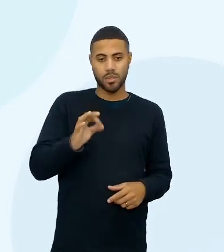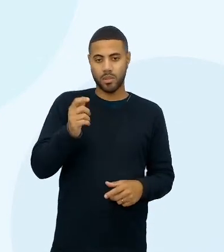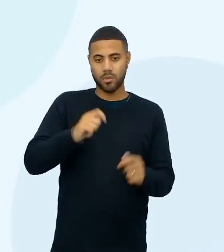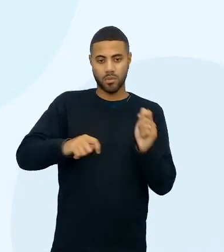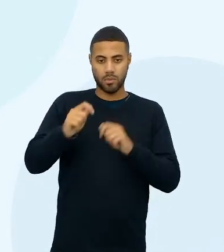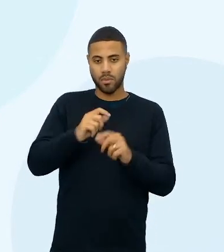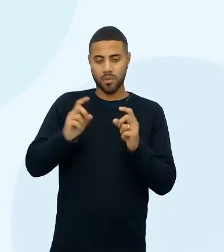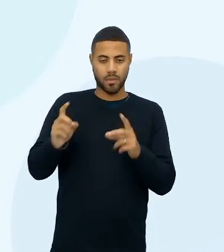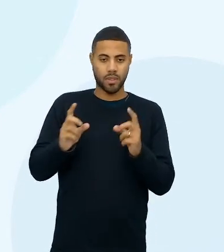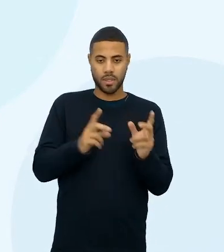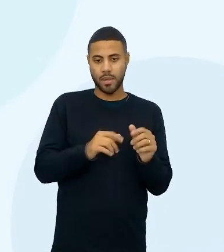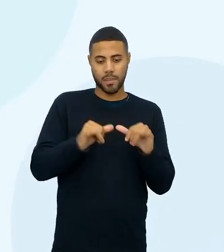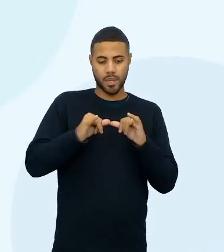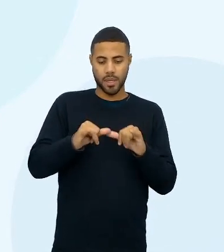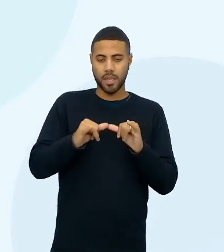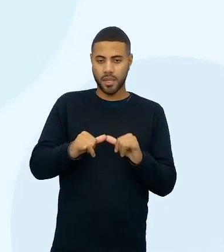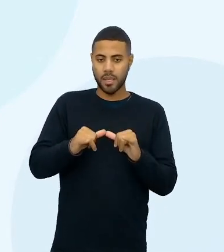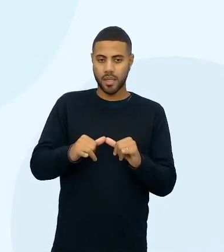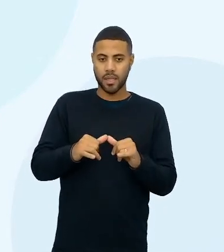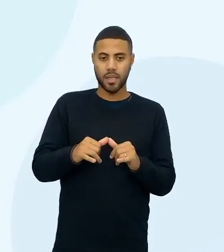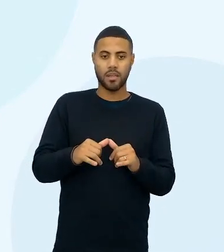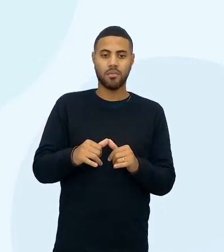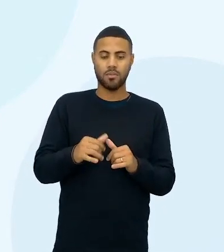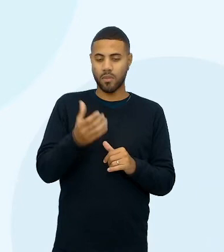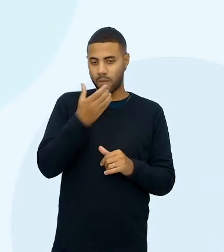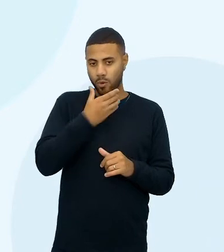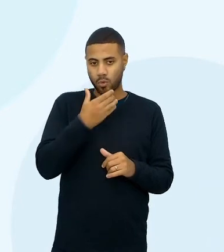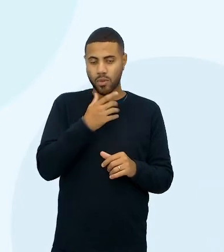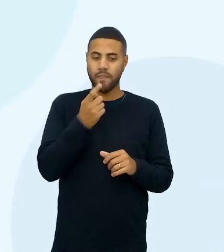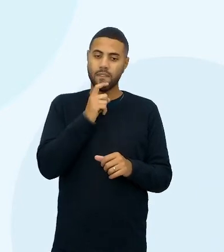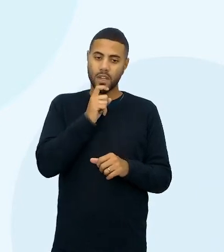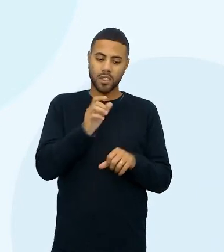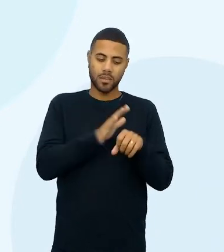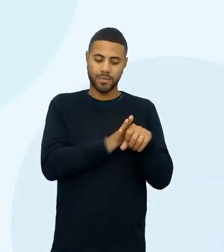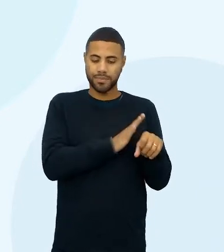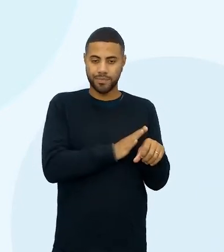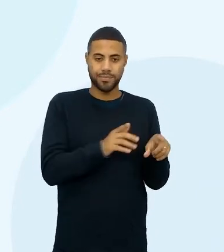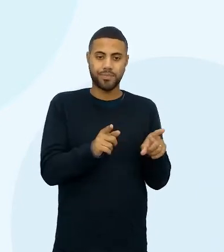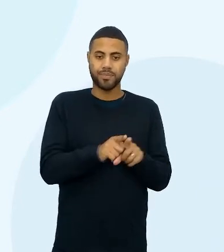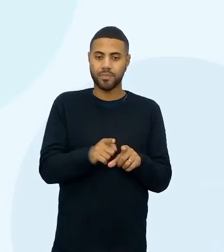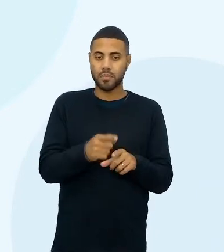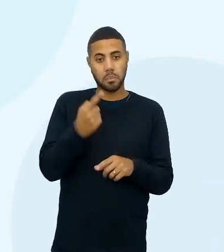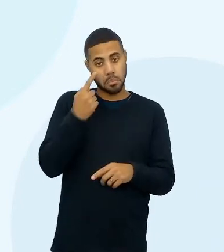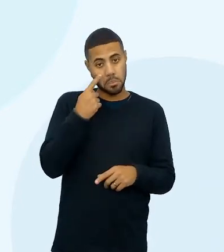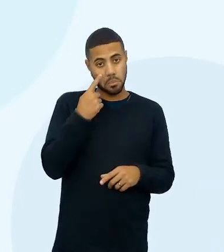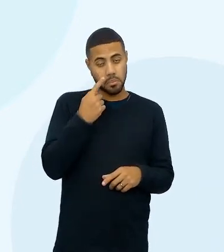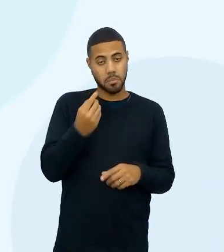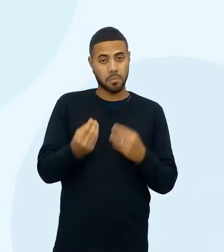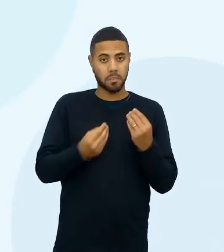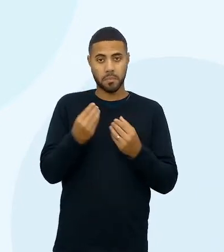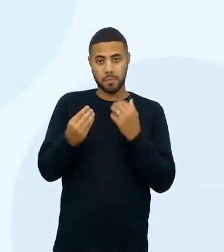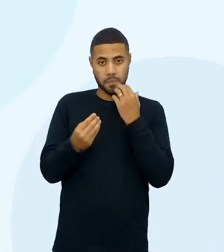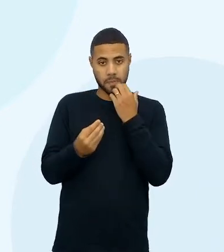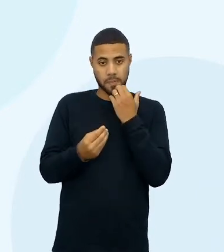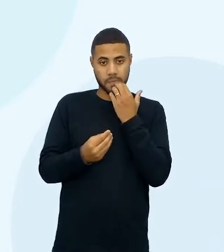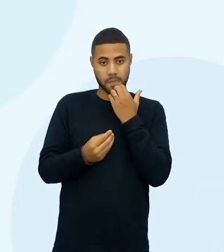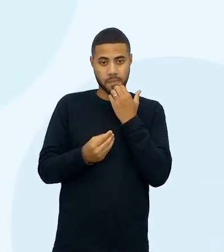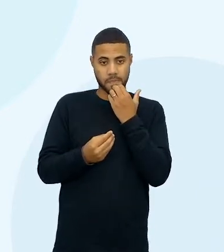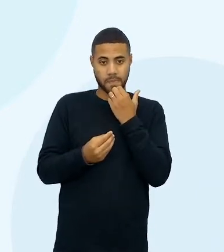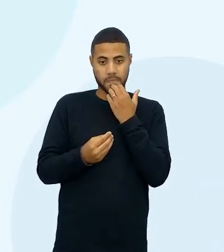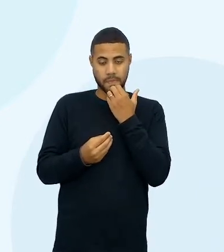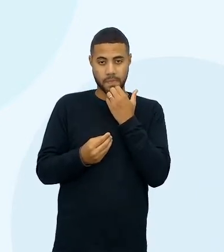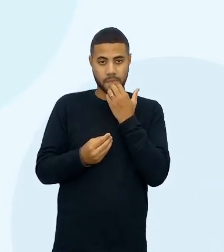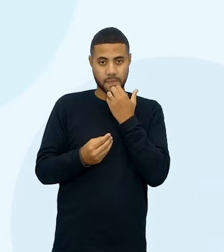Nos supermercados, mercadinhos, hortifrutis, tá? Olha só o quanto que a gente pode aí fazer